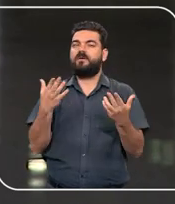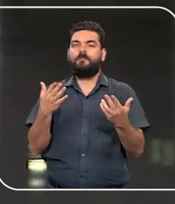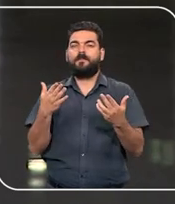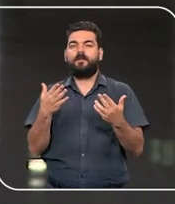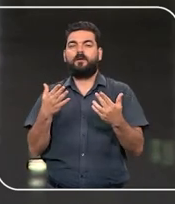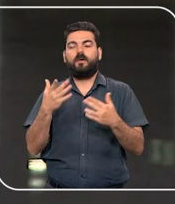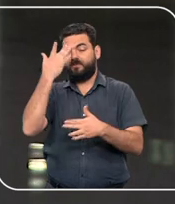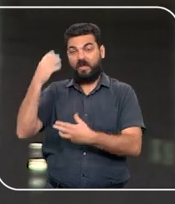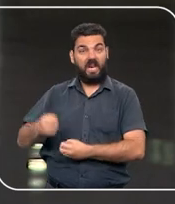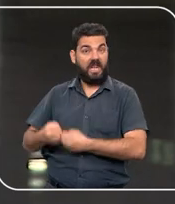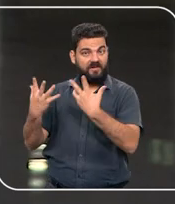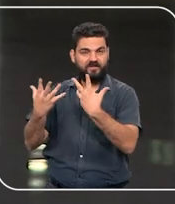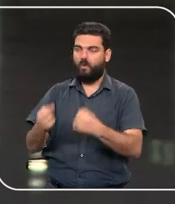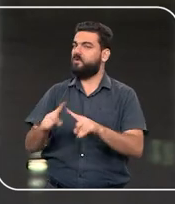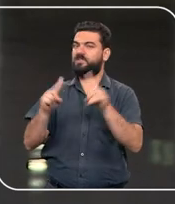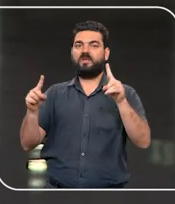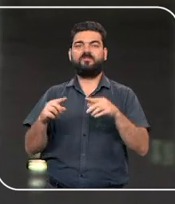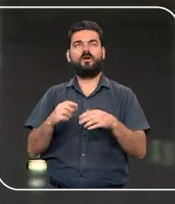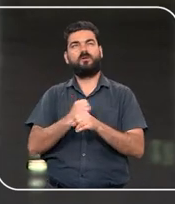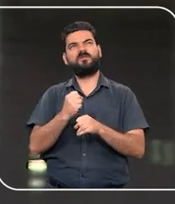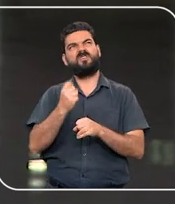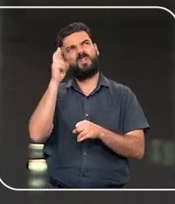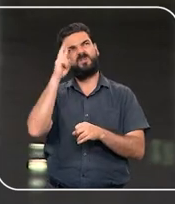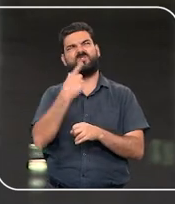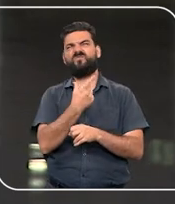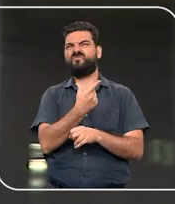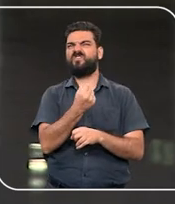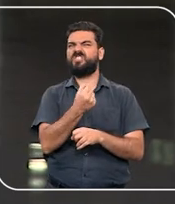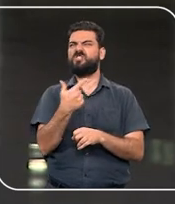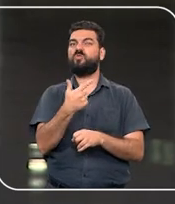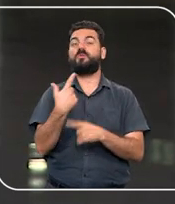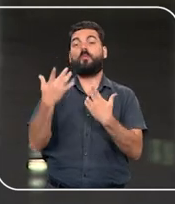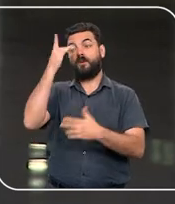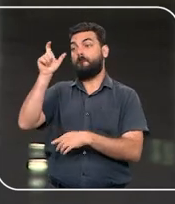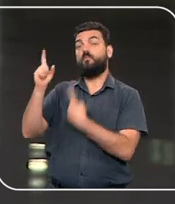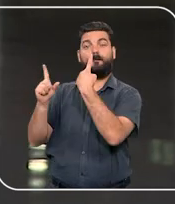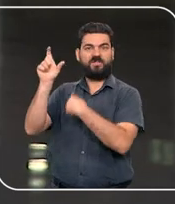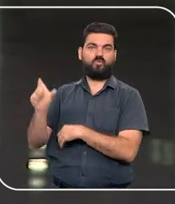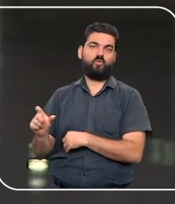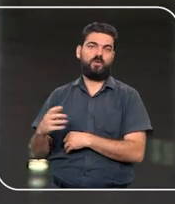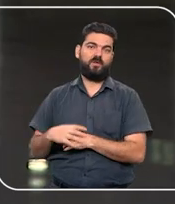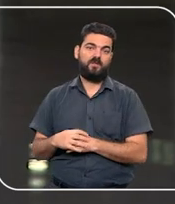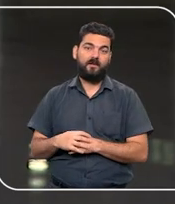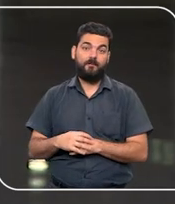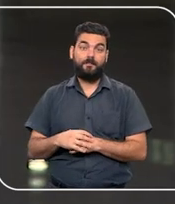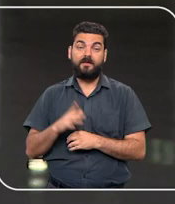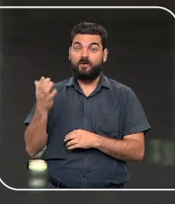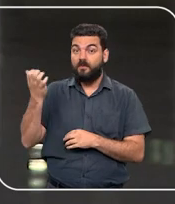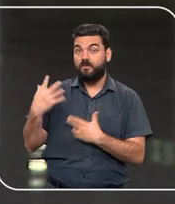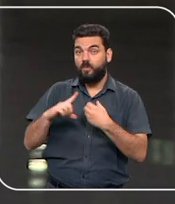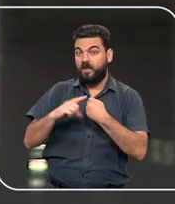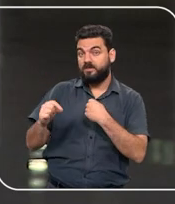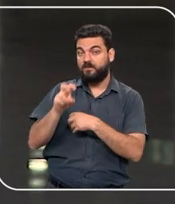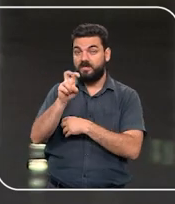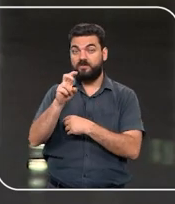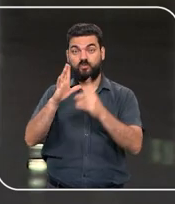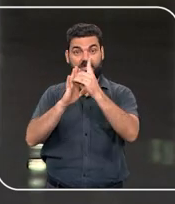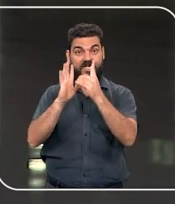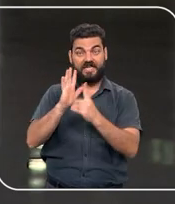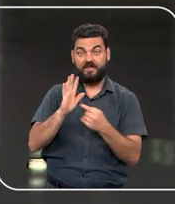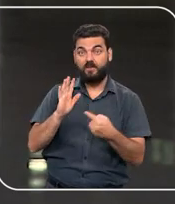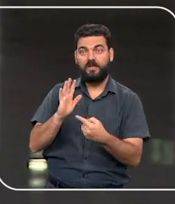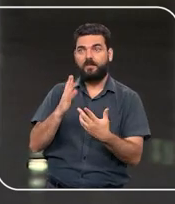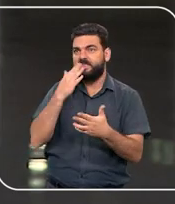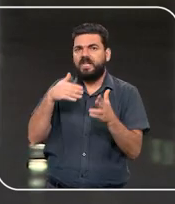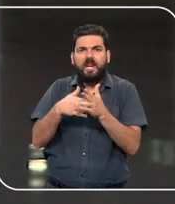admitiu a incidência do induto previsto no decreto de 2022 em favor de um preso a defesa alegou que o disposto no artigo